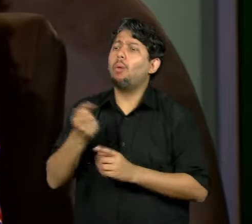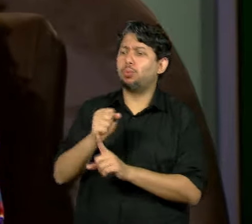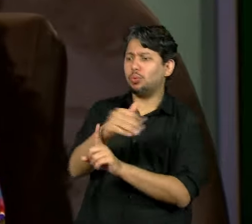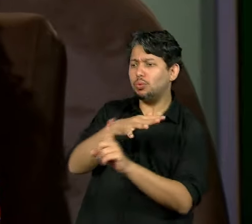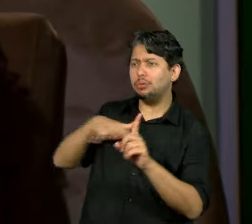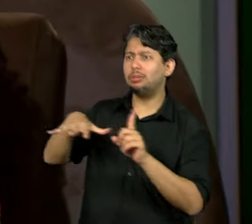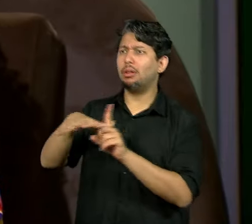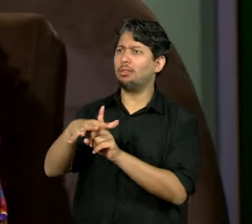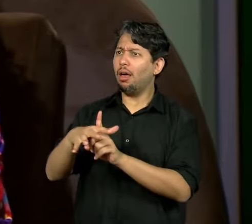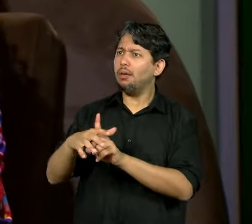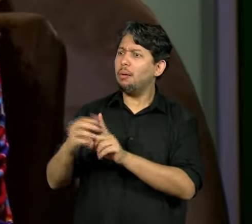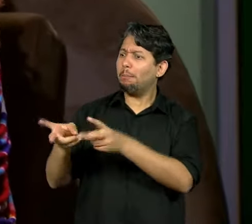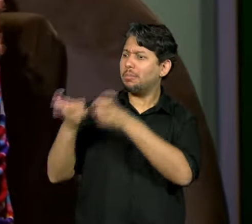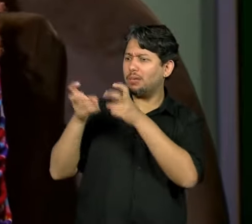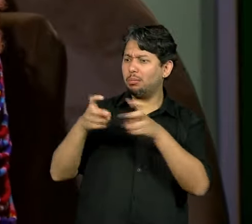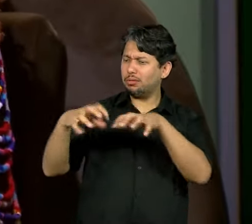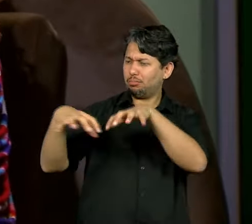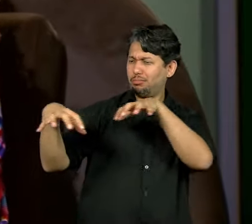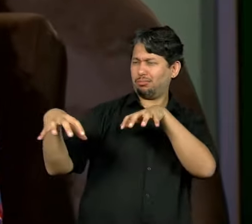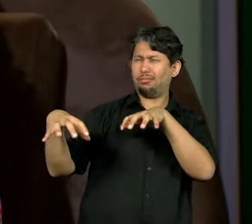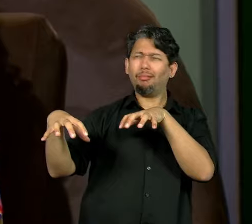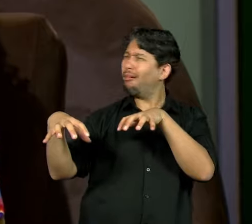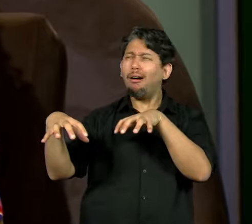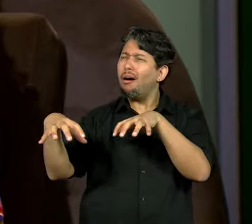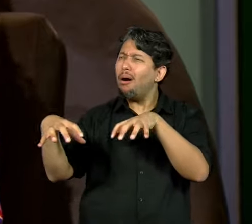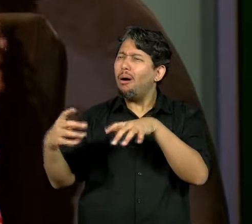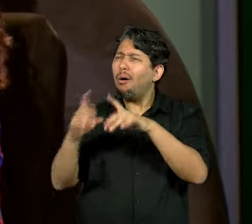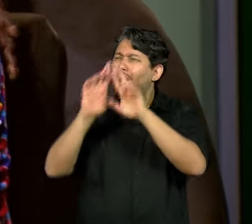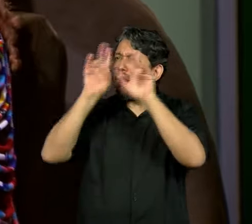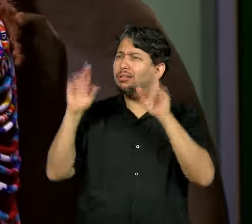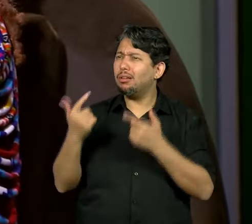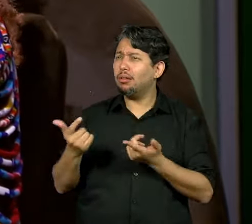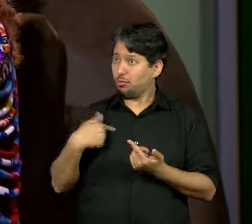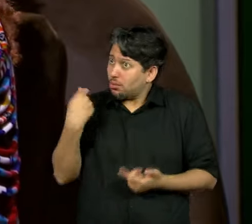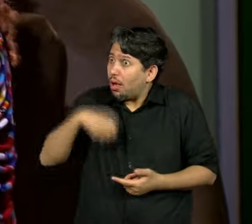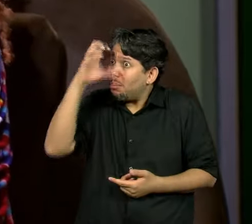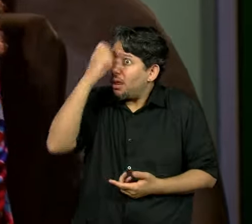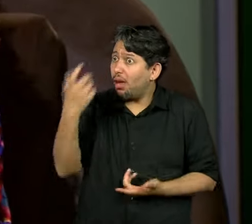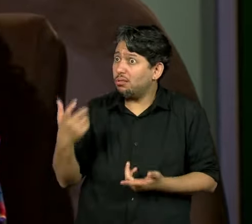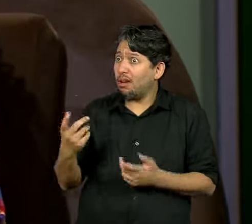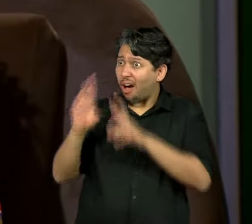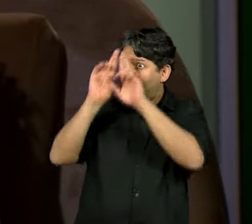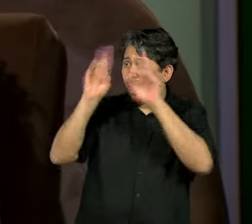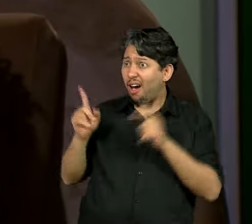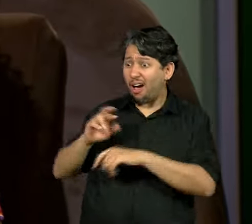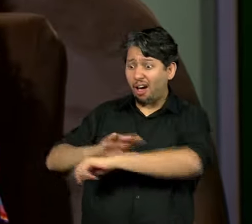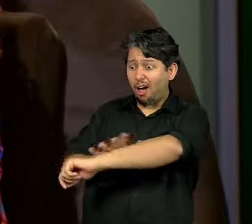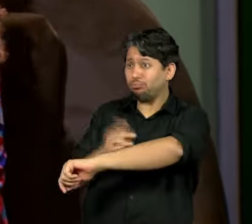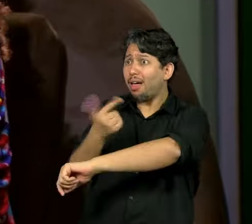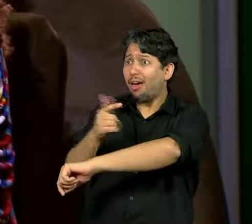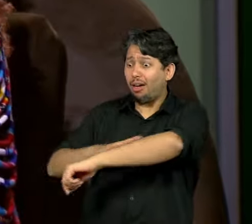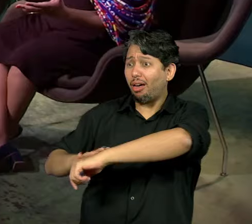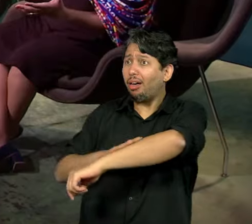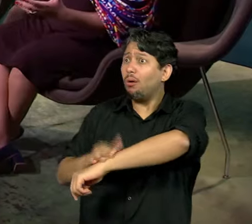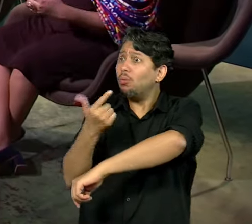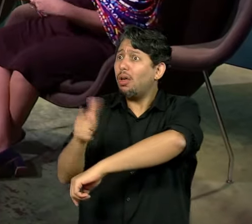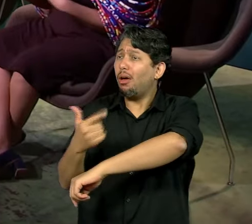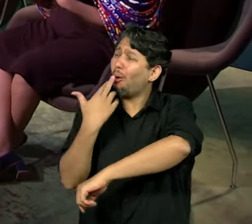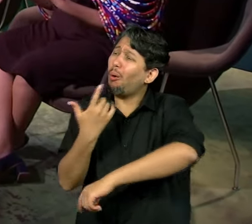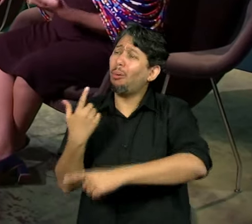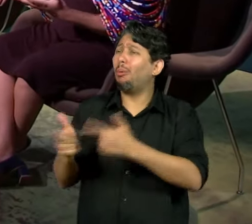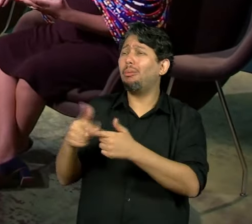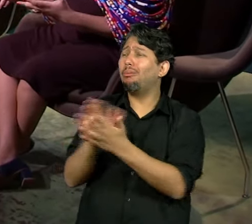nossa sociedade. A gente aprende desde cedo, por exemplo, que não existe raça, que todos somos iguais, que não há diferença por cor.